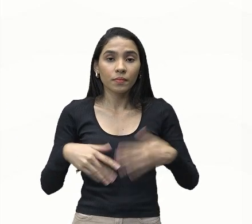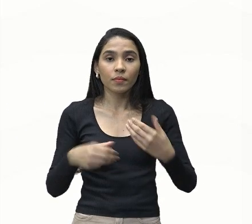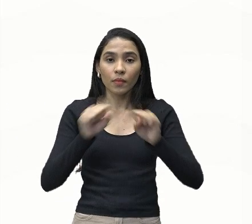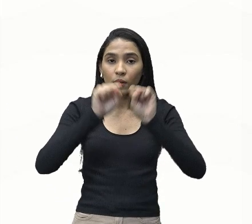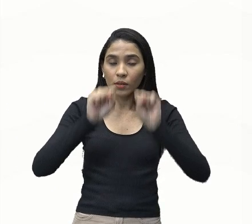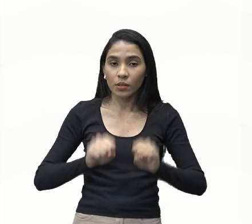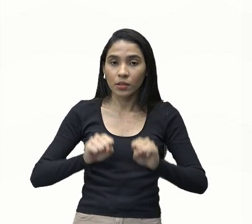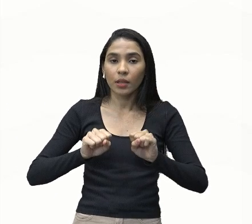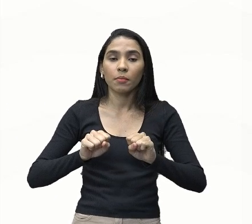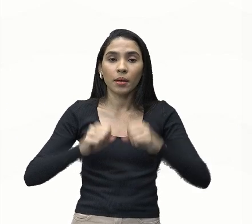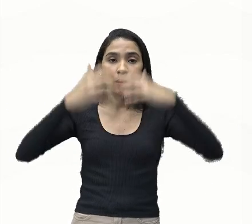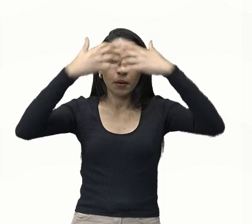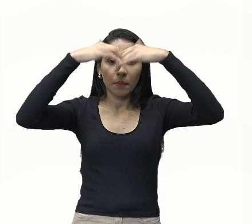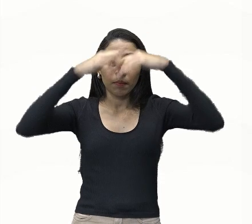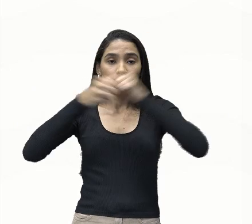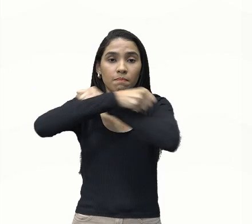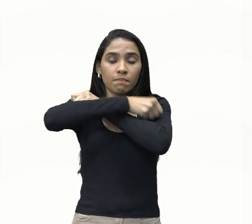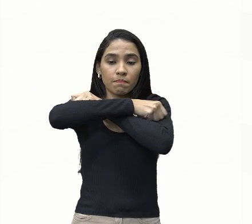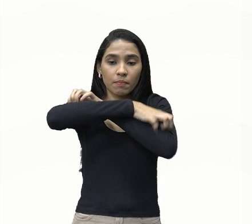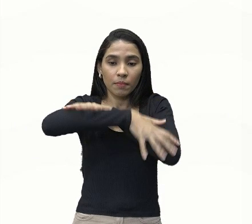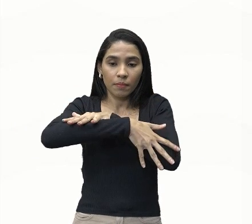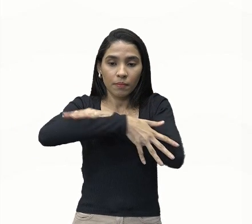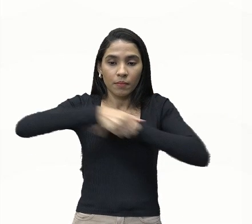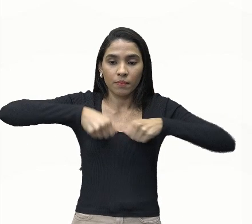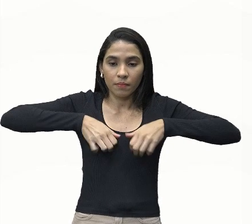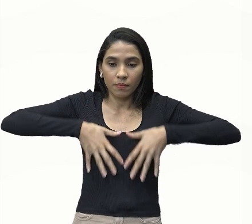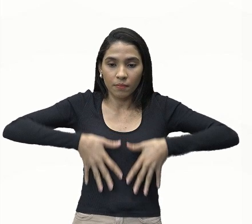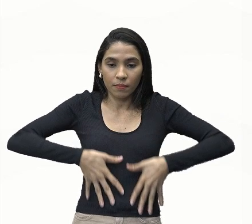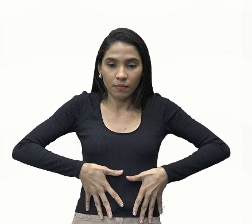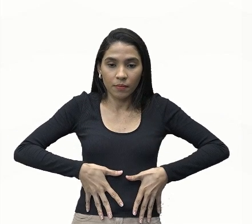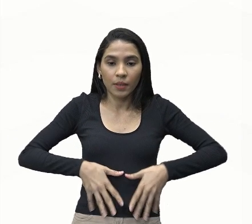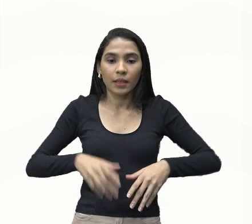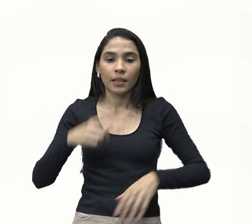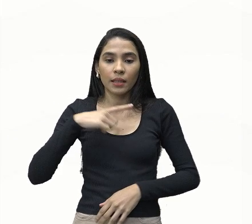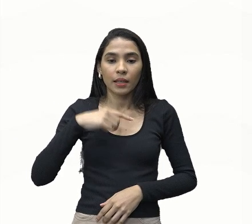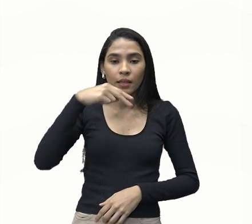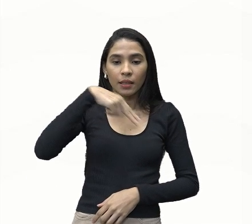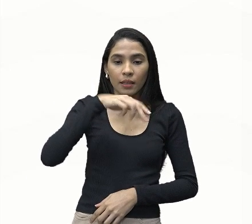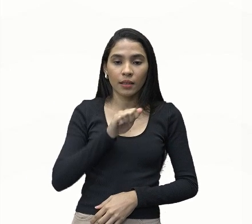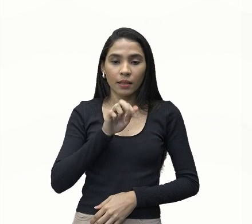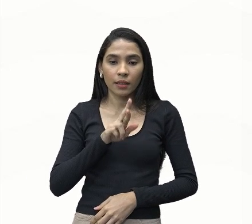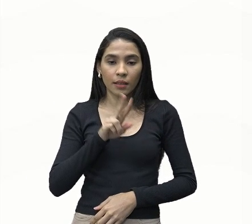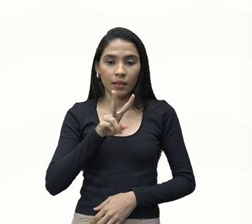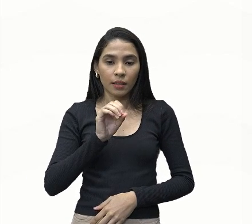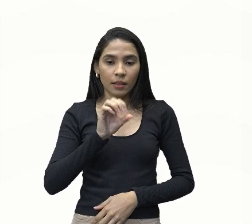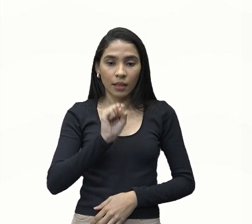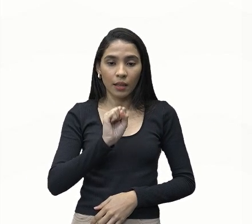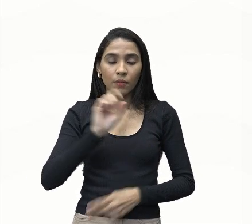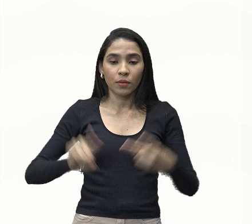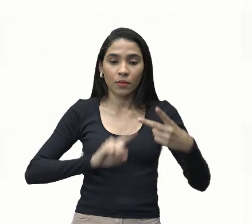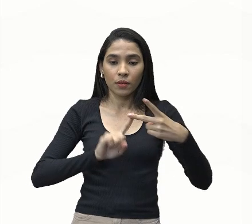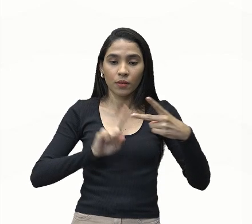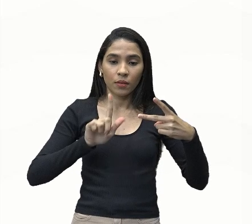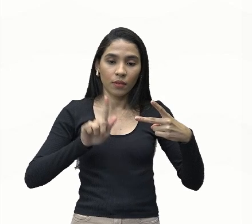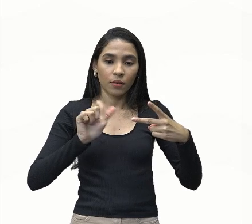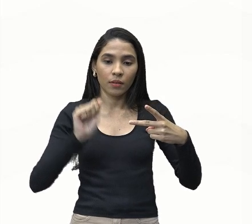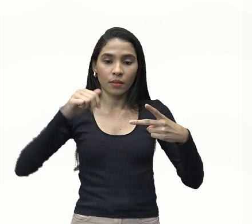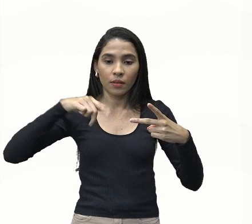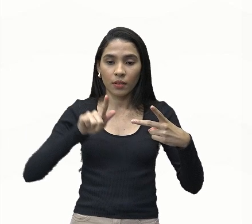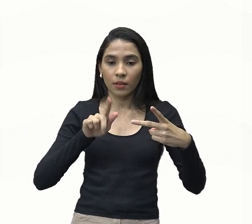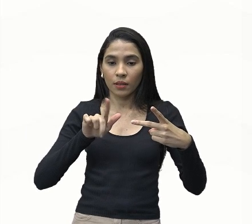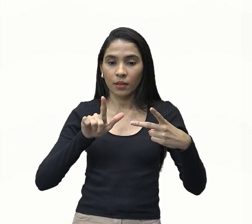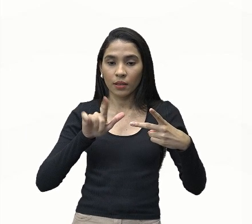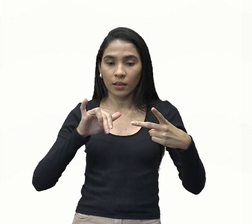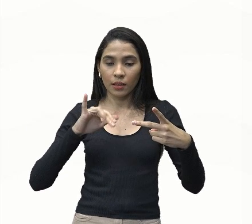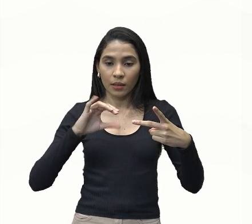nervoso periférico, o que eu vou encontrar? Nervos e gânglios. Então, essa é a divisão que a gente precisa